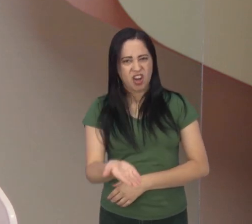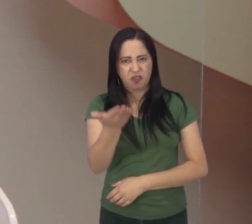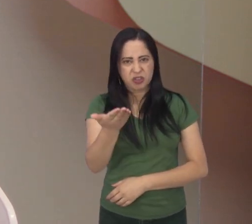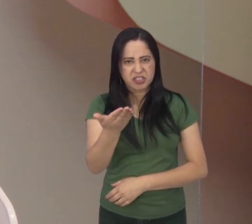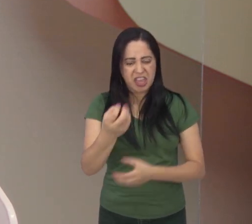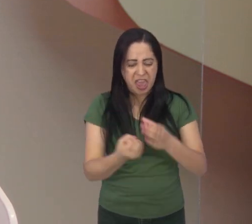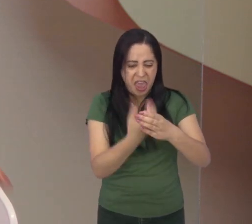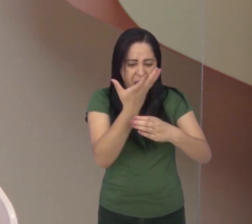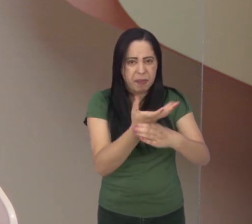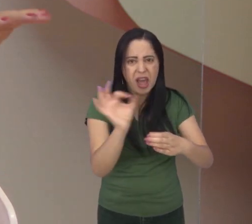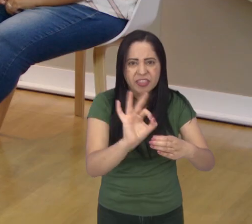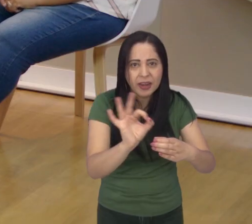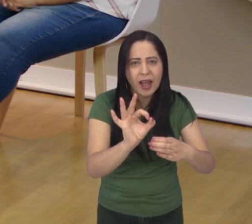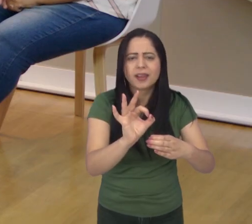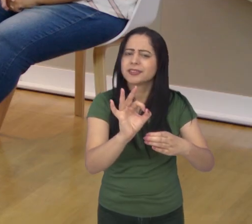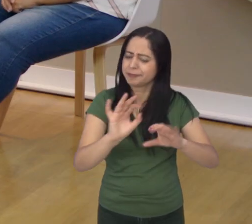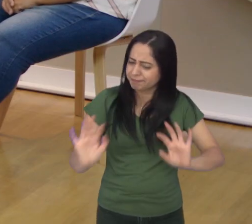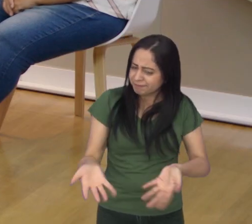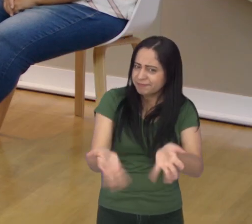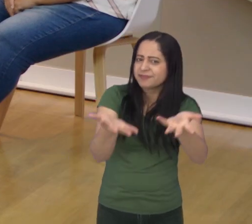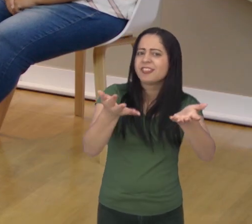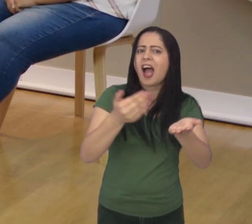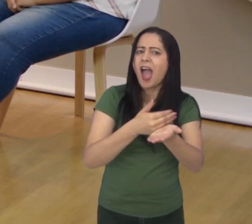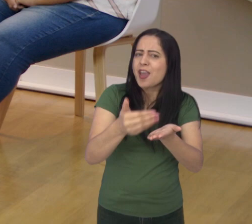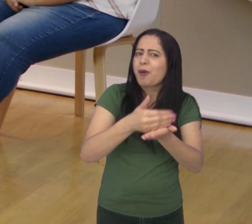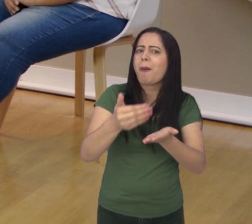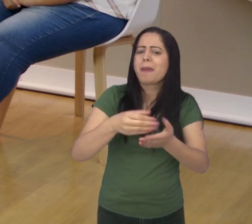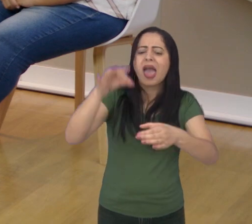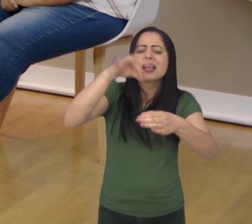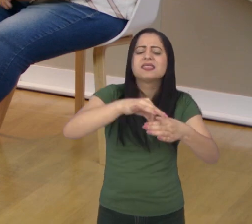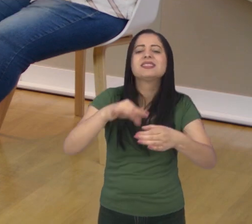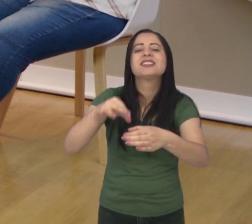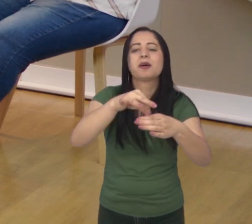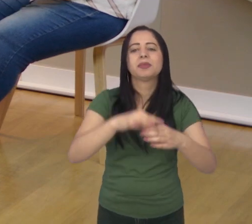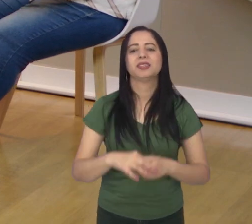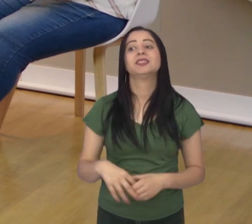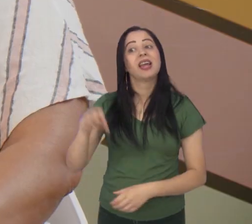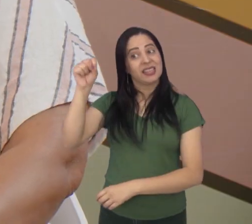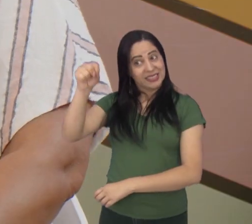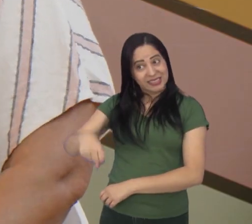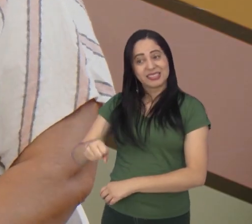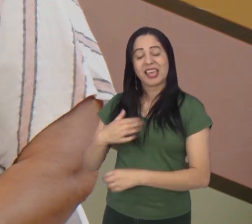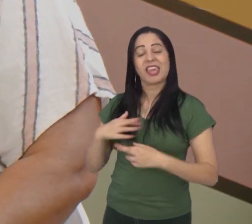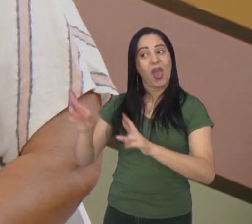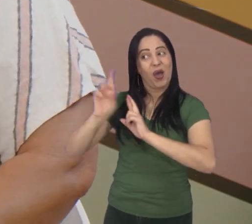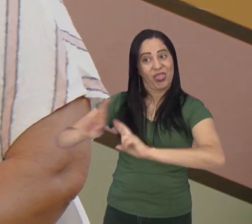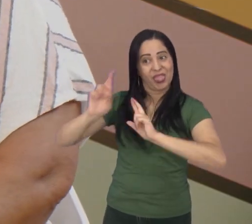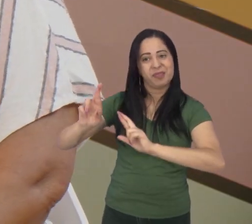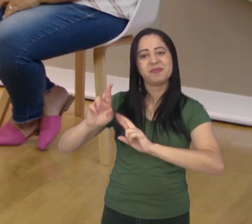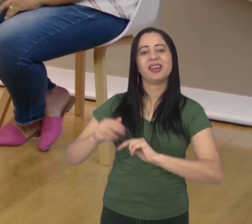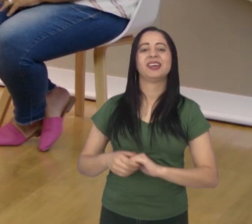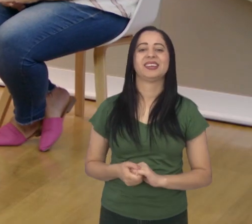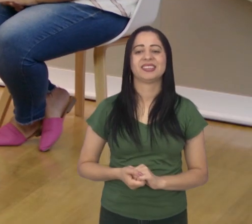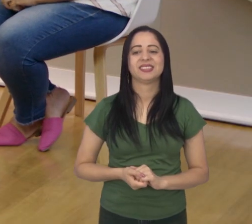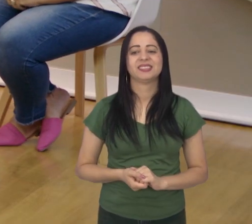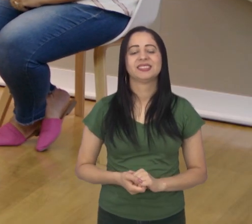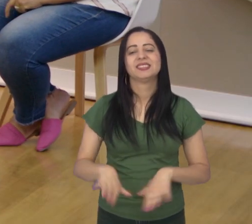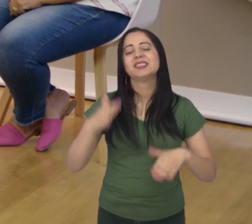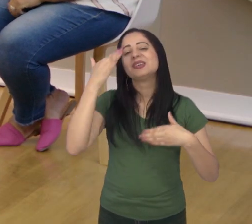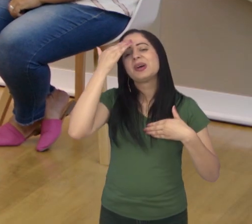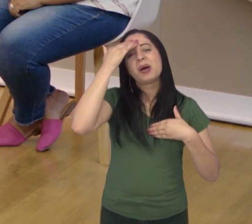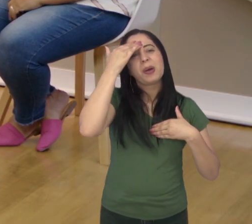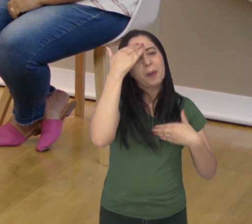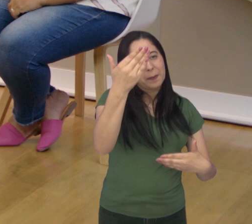depois da nossa conversa, deve começar a cultivar uma, né, Ana? Tomara! Estamos aqui para isso, Essa é a nossa torcida, né? Essa né? é a nossa torcida. Ana,